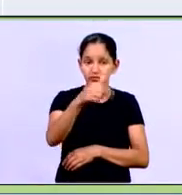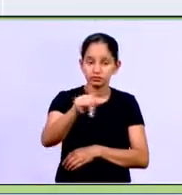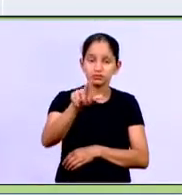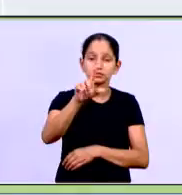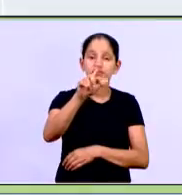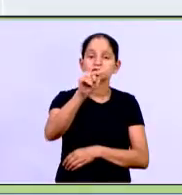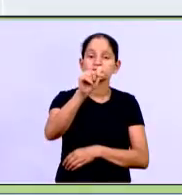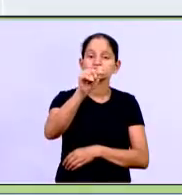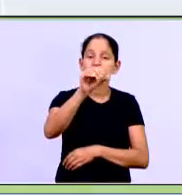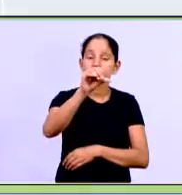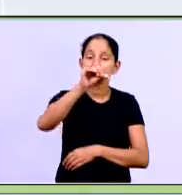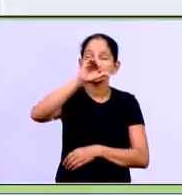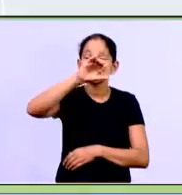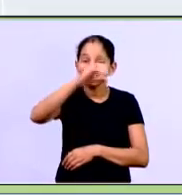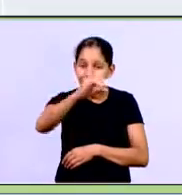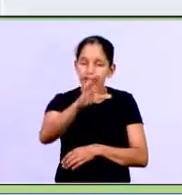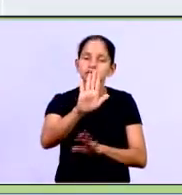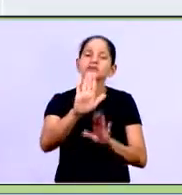R$286,79.